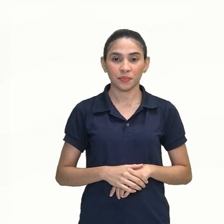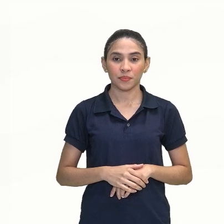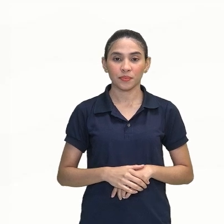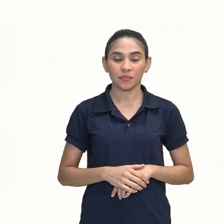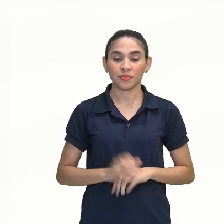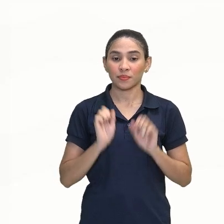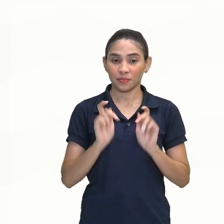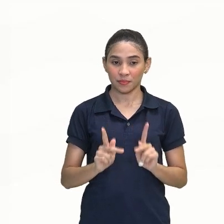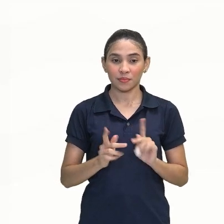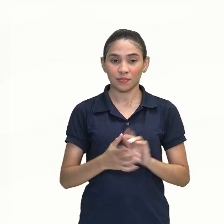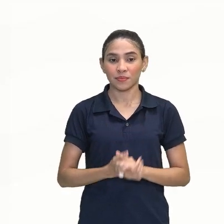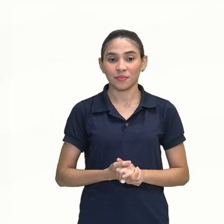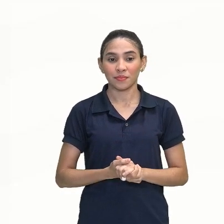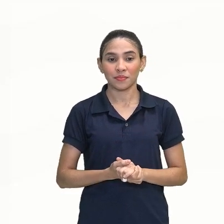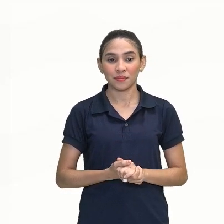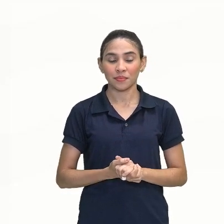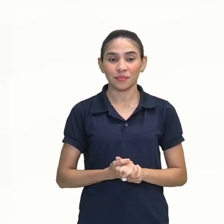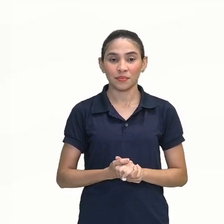Ok?